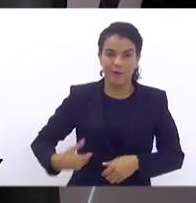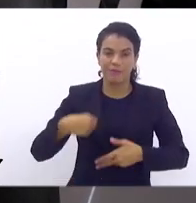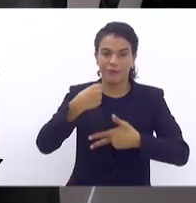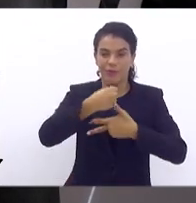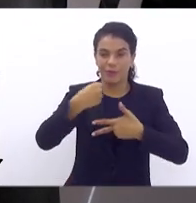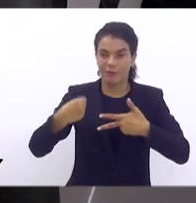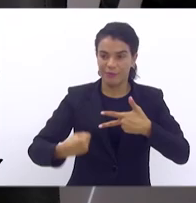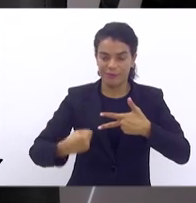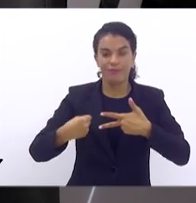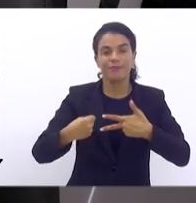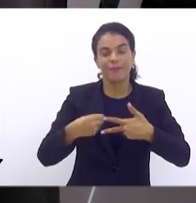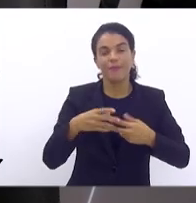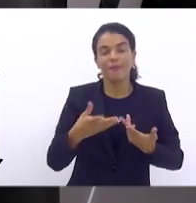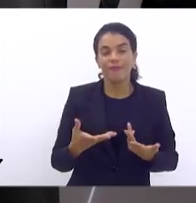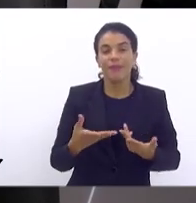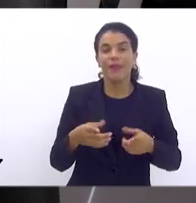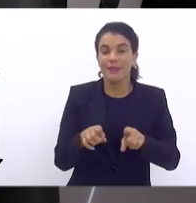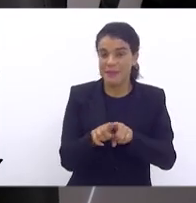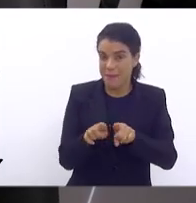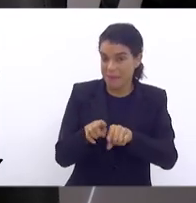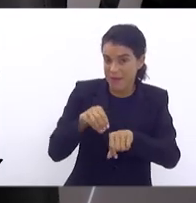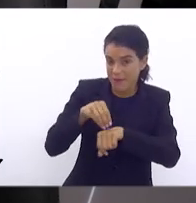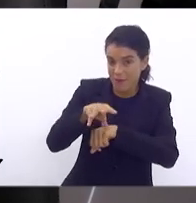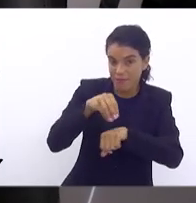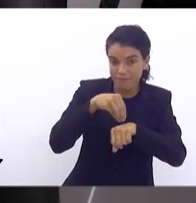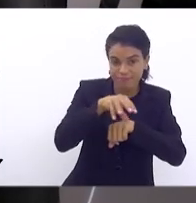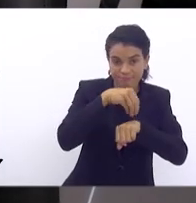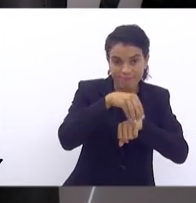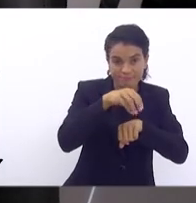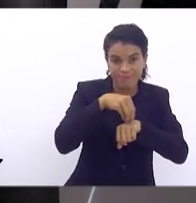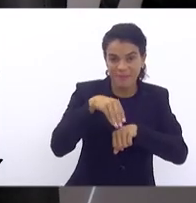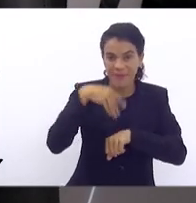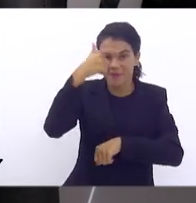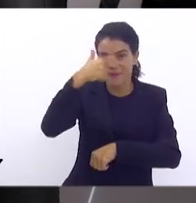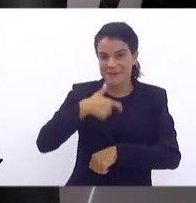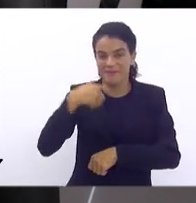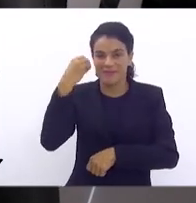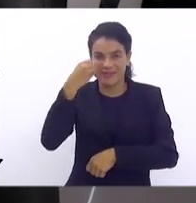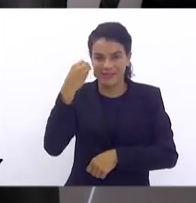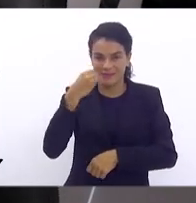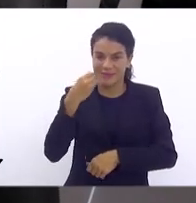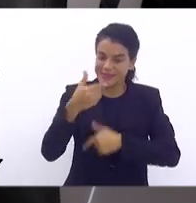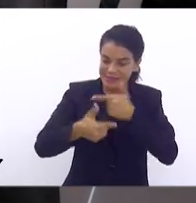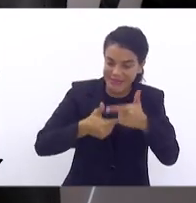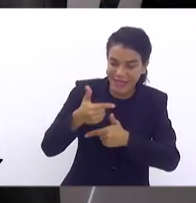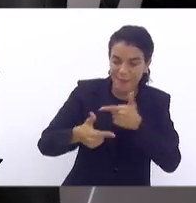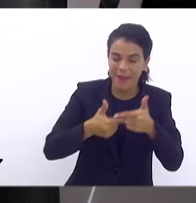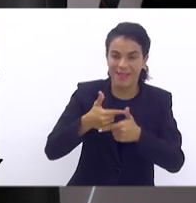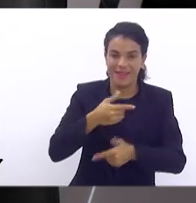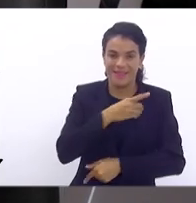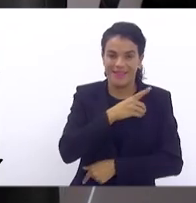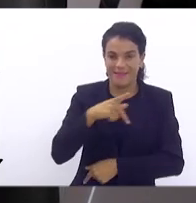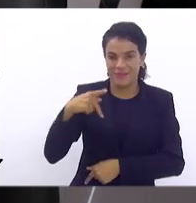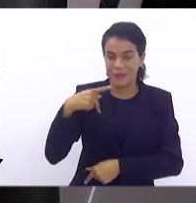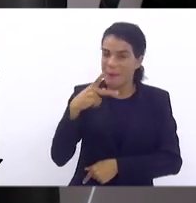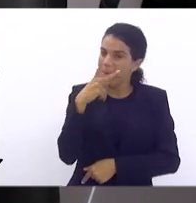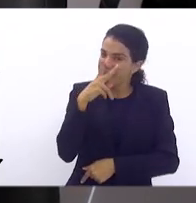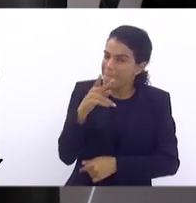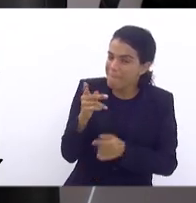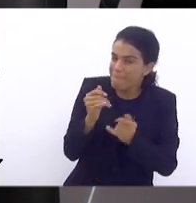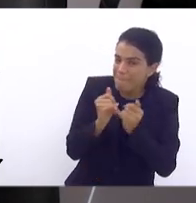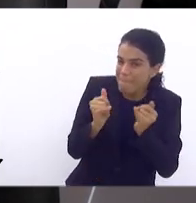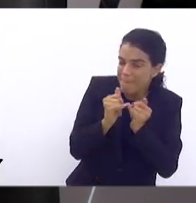saber e aí eu vou trazer um pouco né da minha experiência na Defensoria embora seja pouca mas a gente